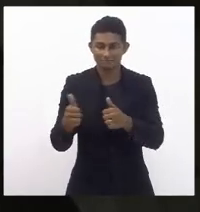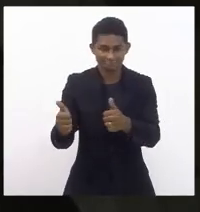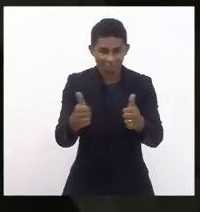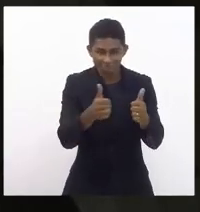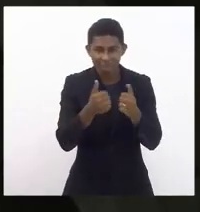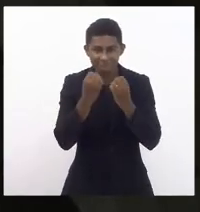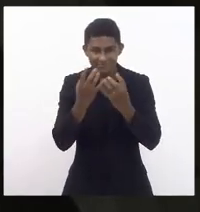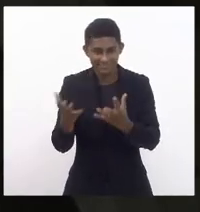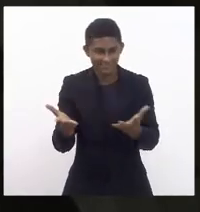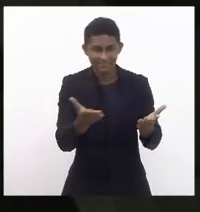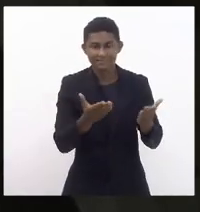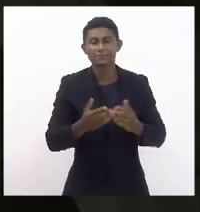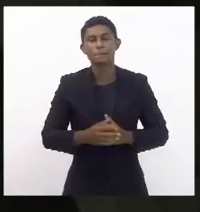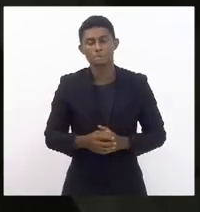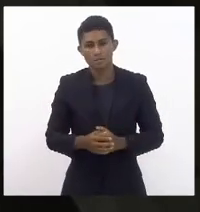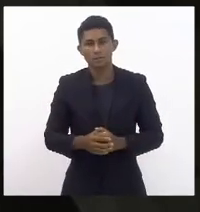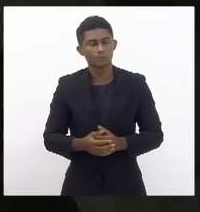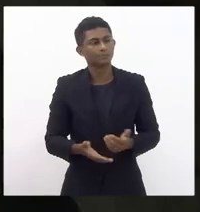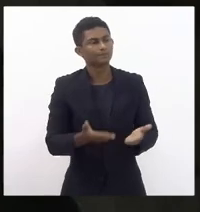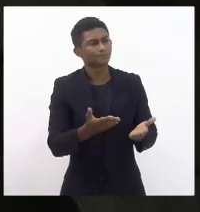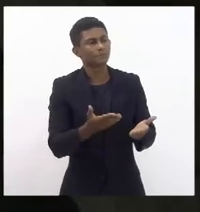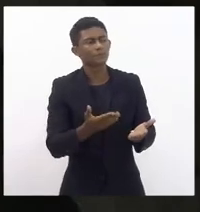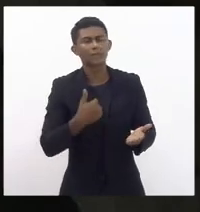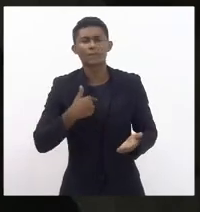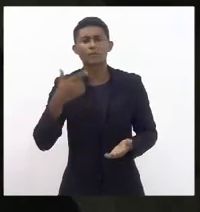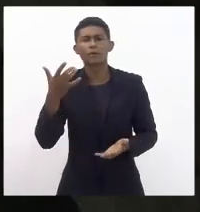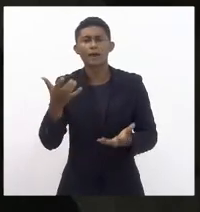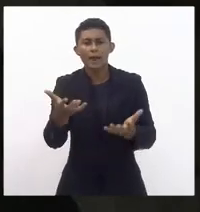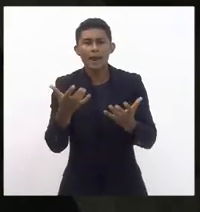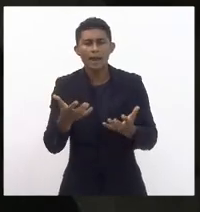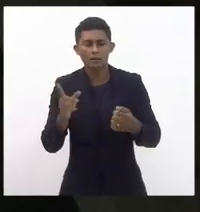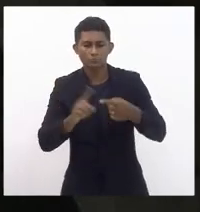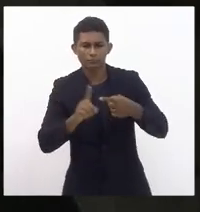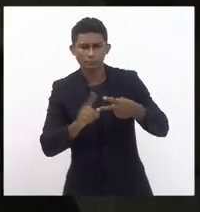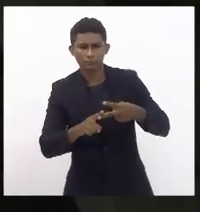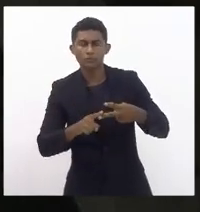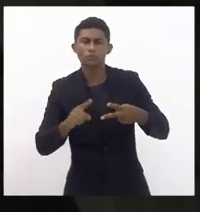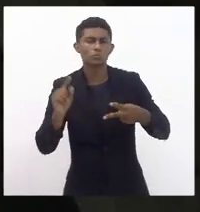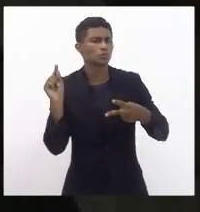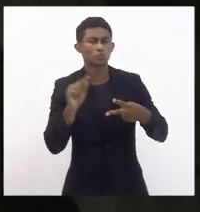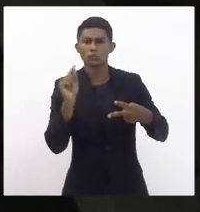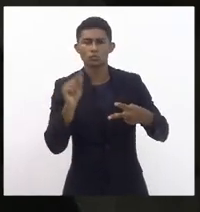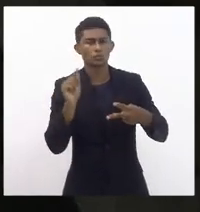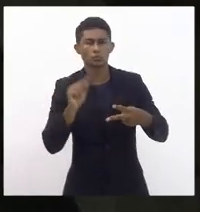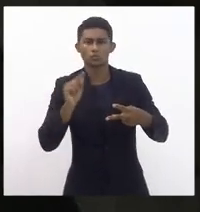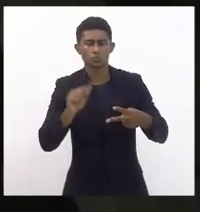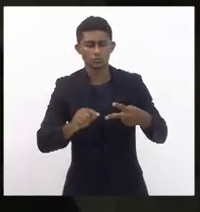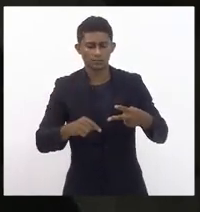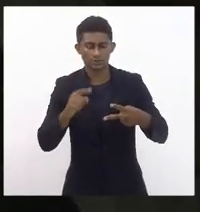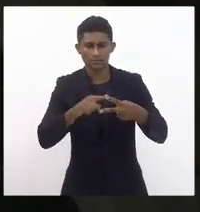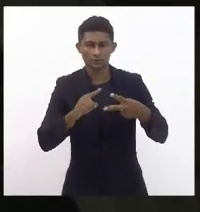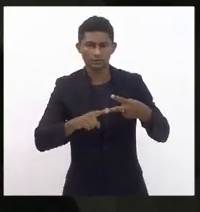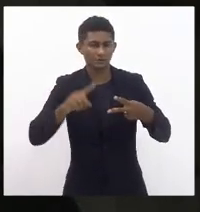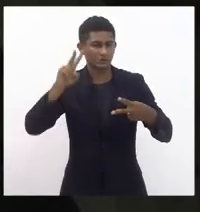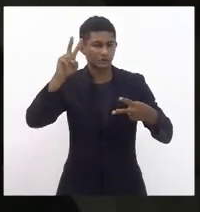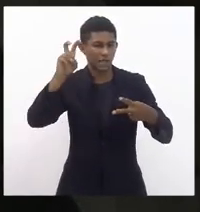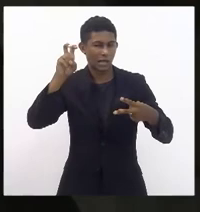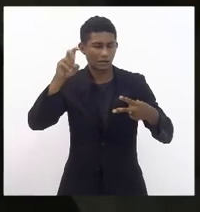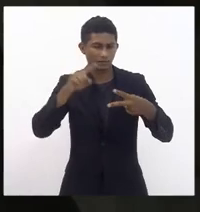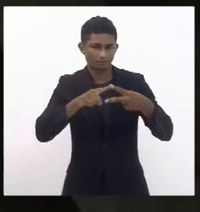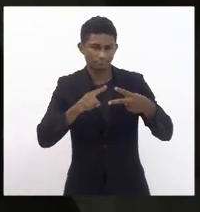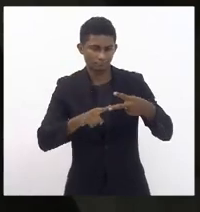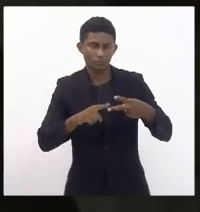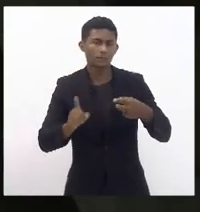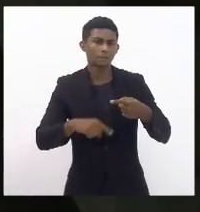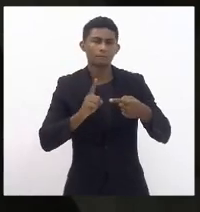Rio de Janeiro deputada Martha Rocha eu queria fazer duas manifestações aqui ou seja manifestação de dois temas aqui é